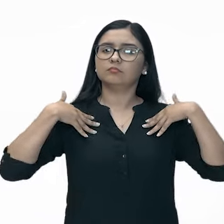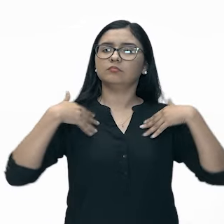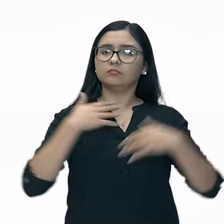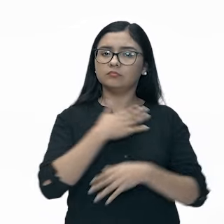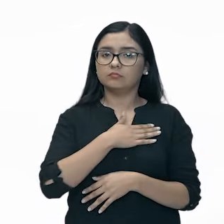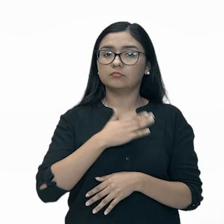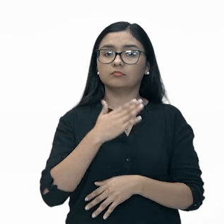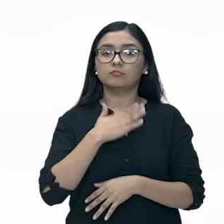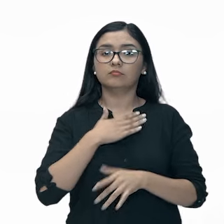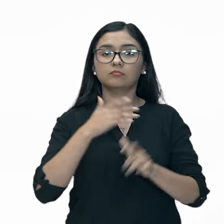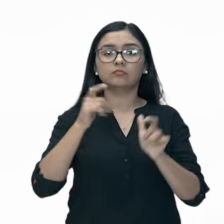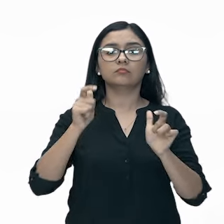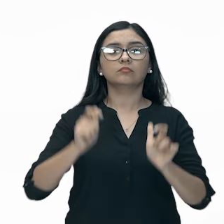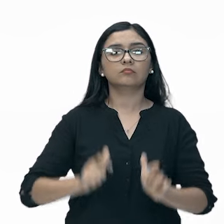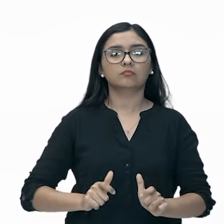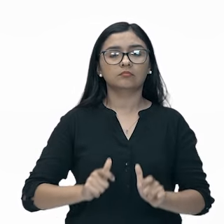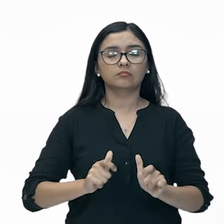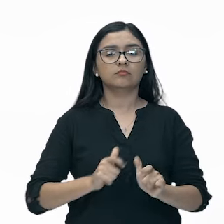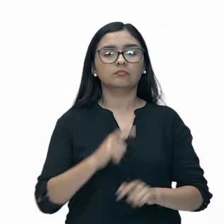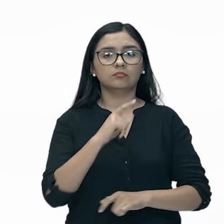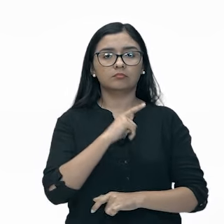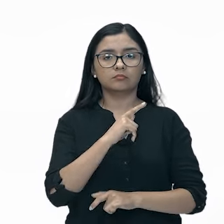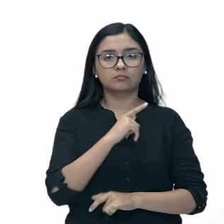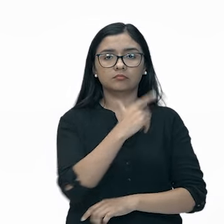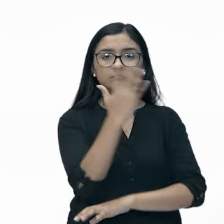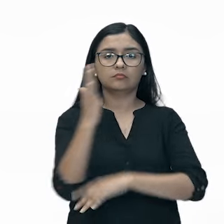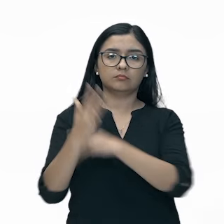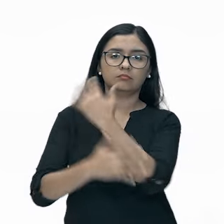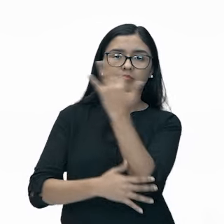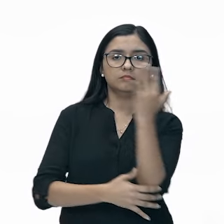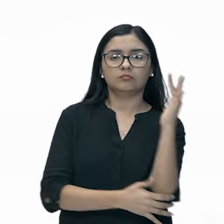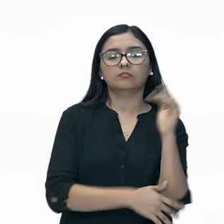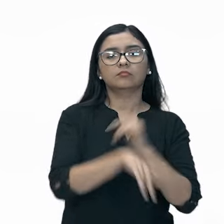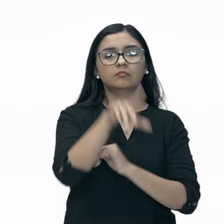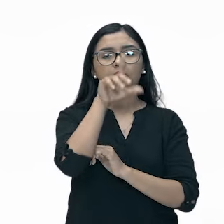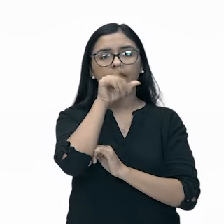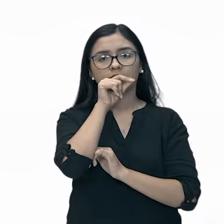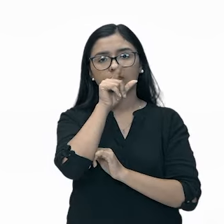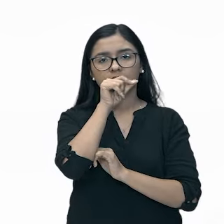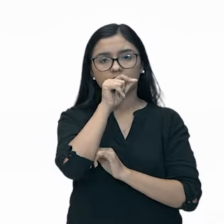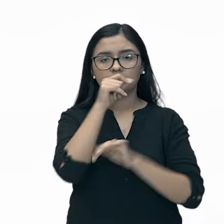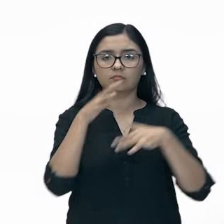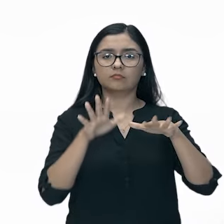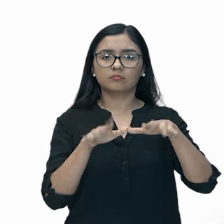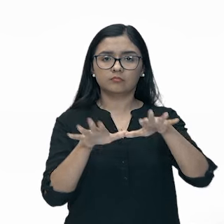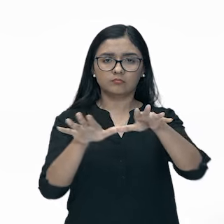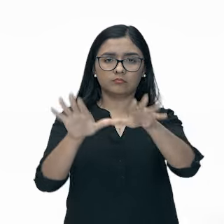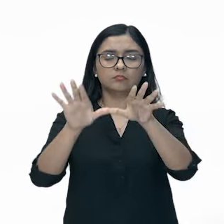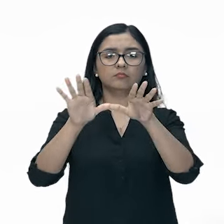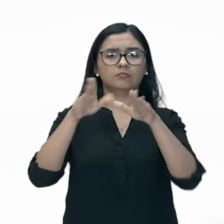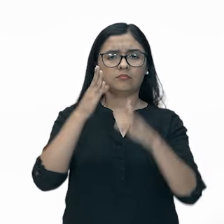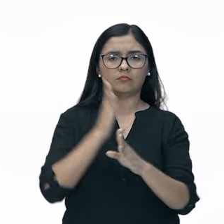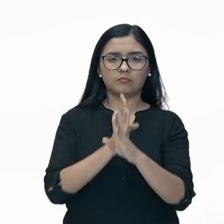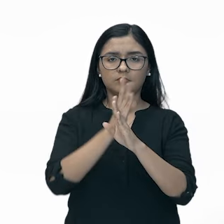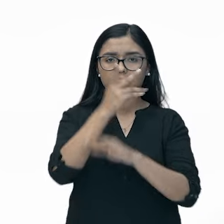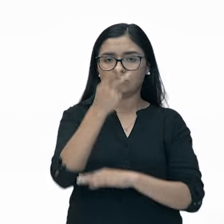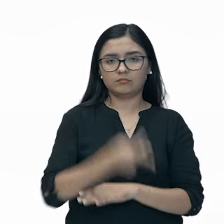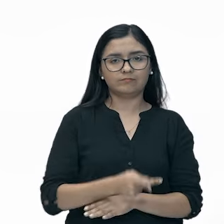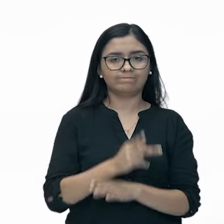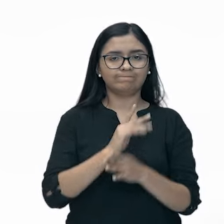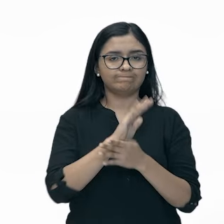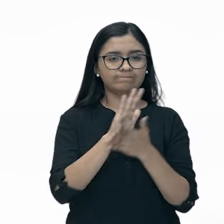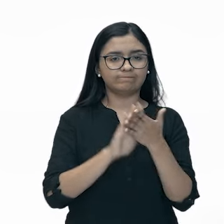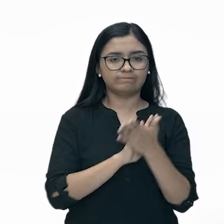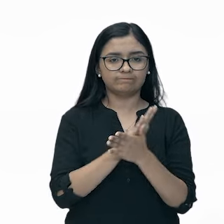minha terra tem palmeiras onde canta o sabiar minha terra tem primores que tais não encontro eu cá en